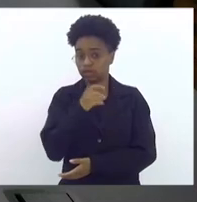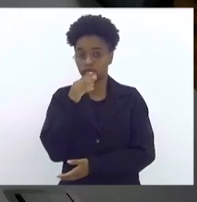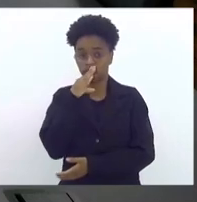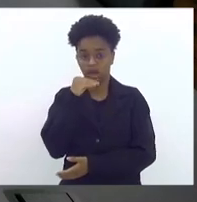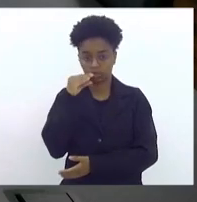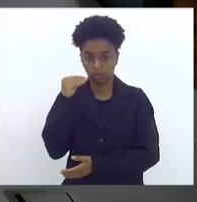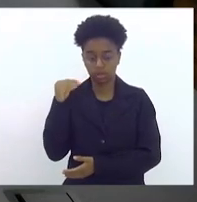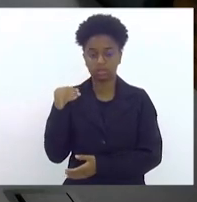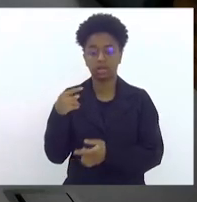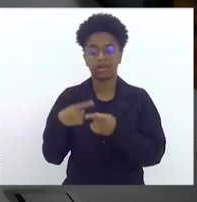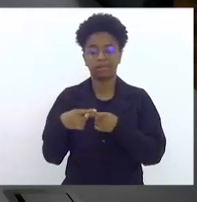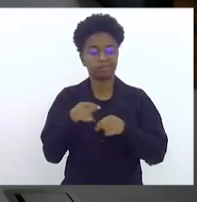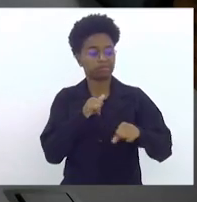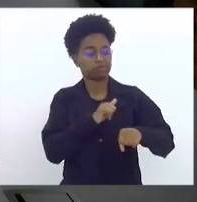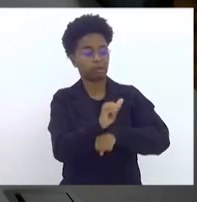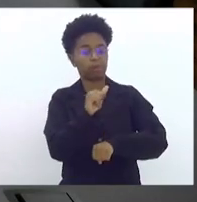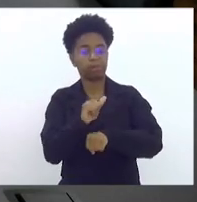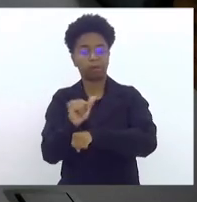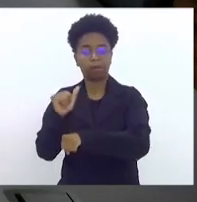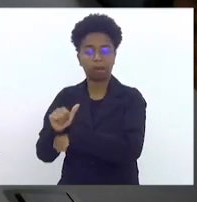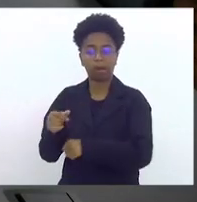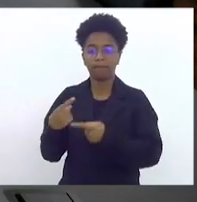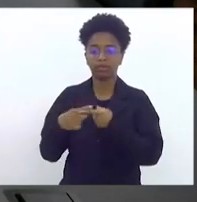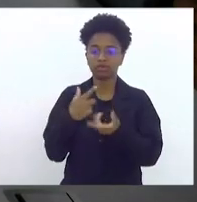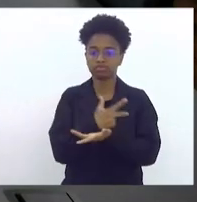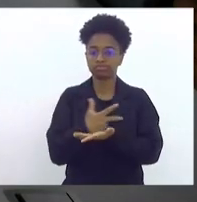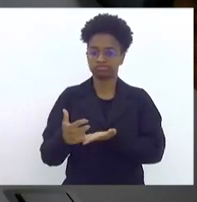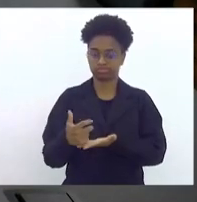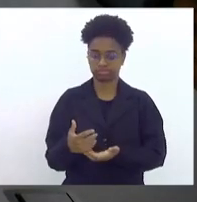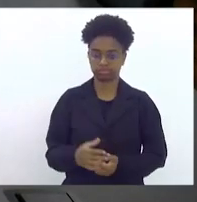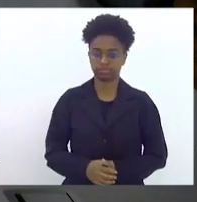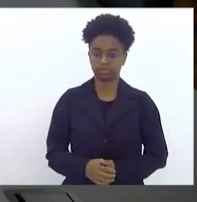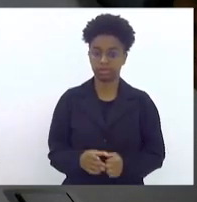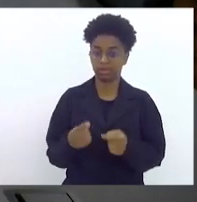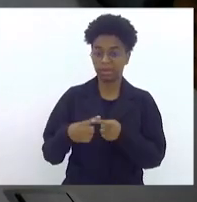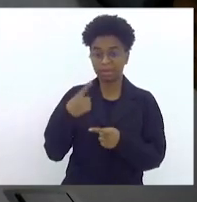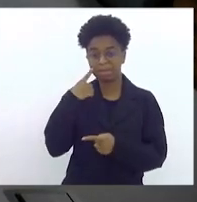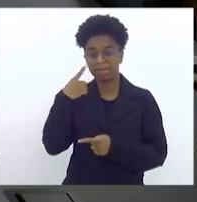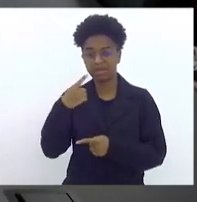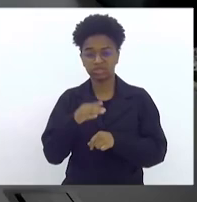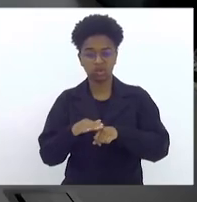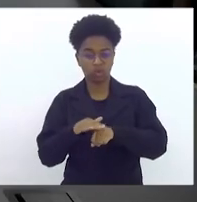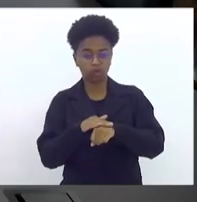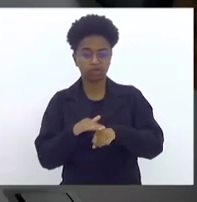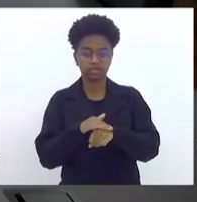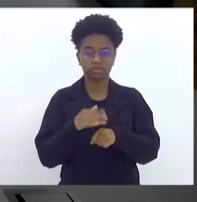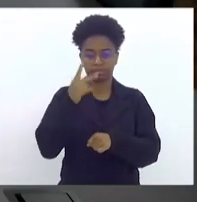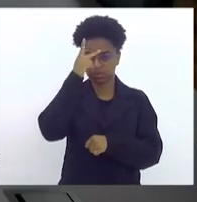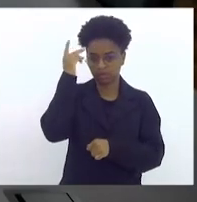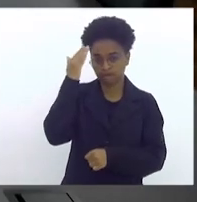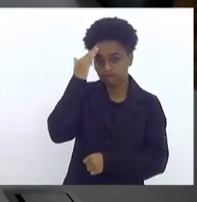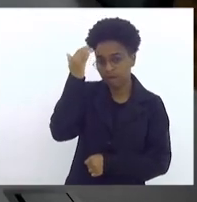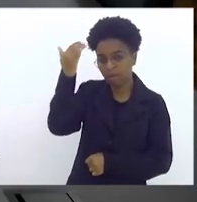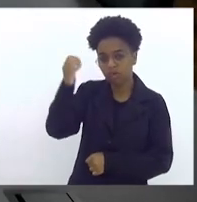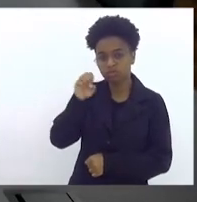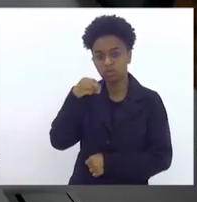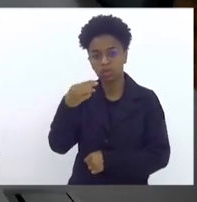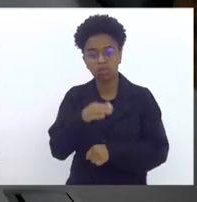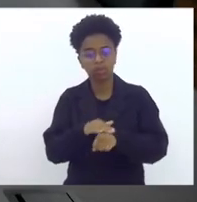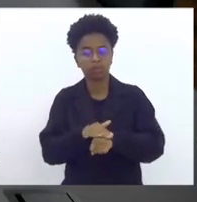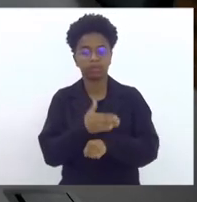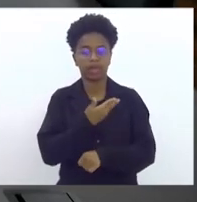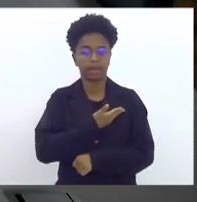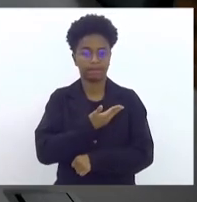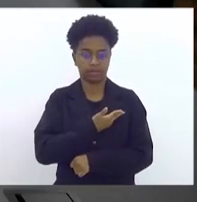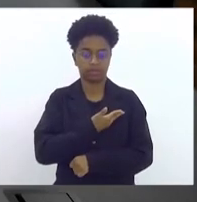que está sendo enganada vítima de um estelionato né ela acha que tá falando com seu ídolo acha que tá falando com uma amiga e